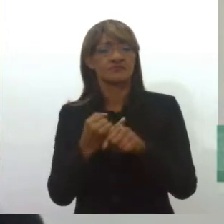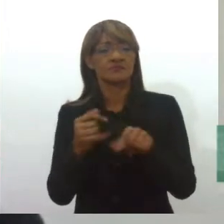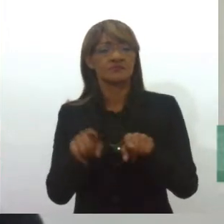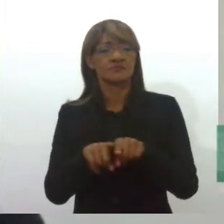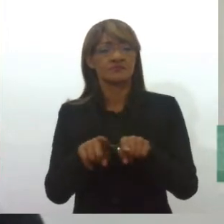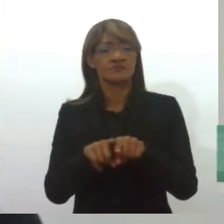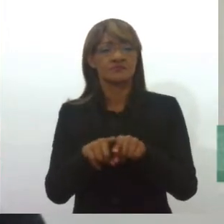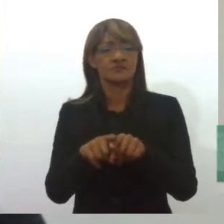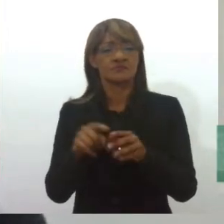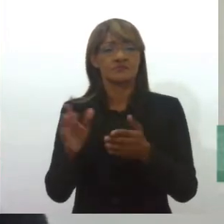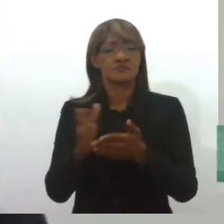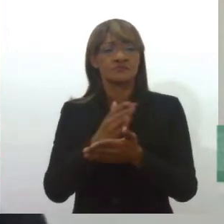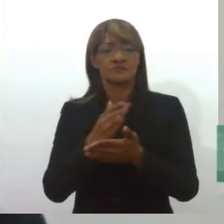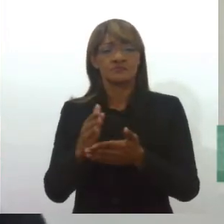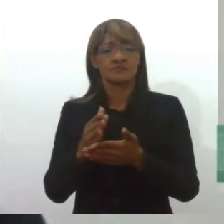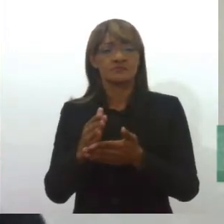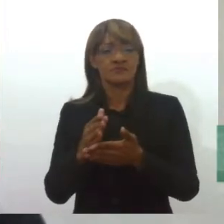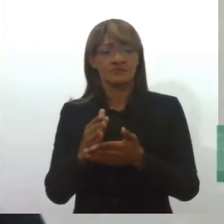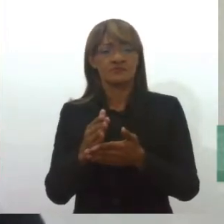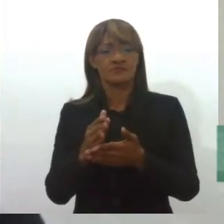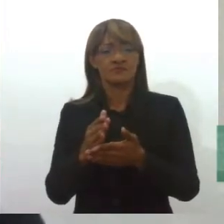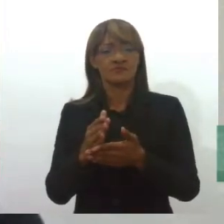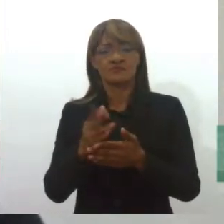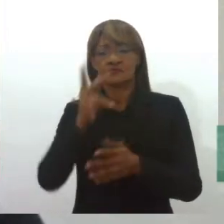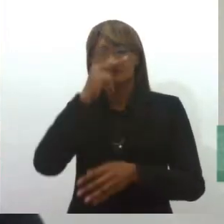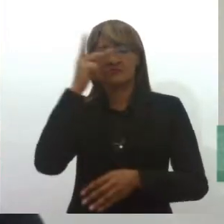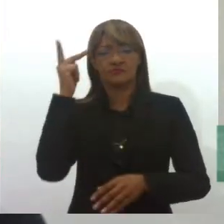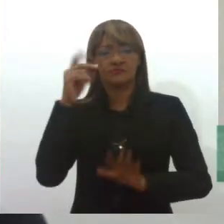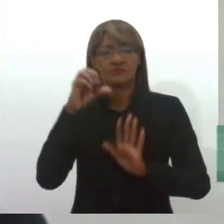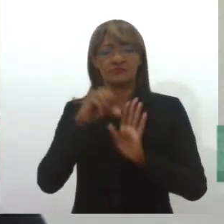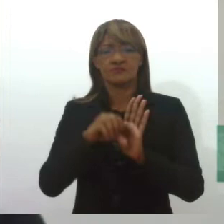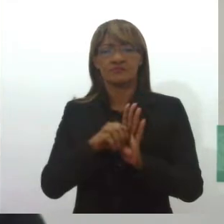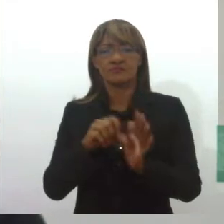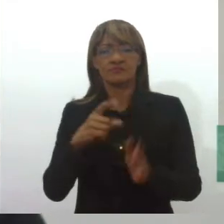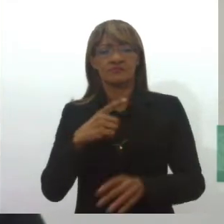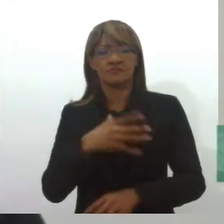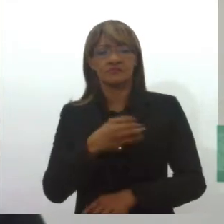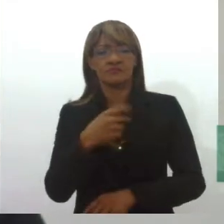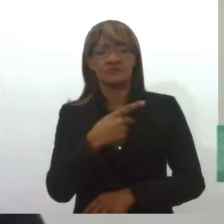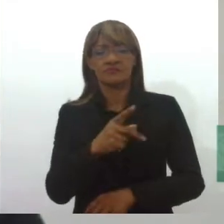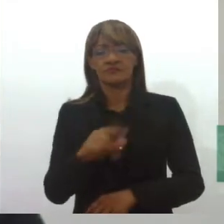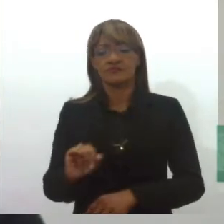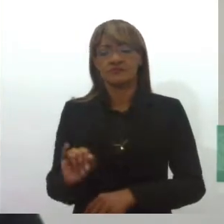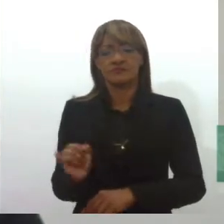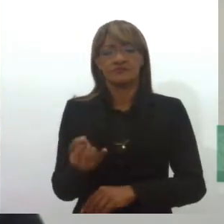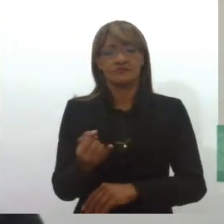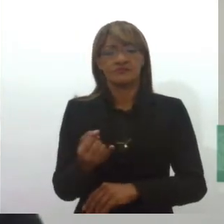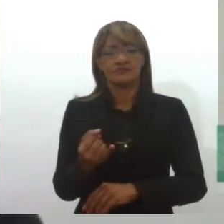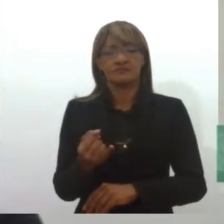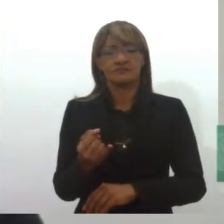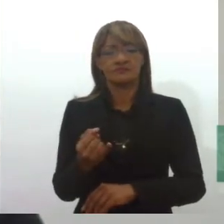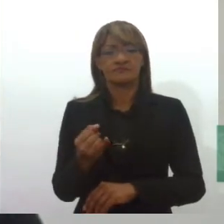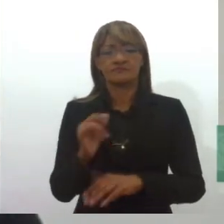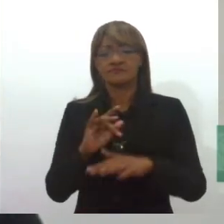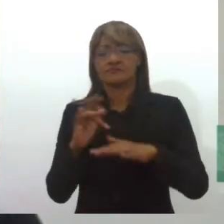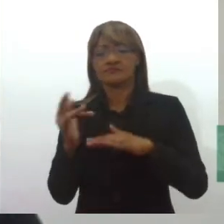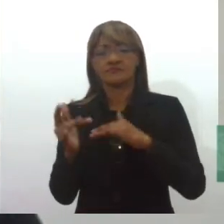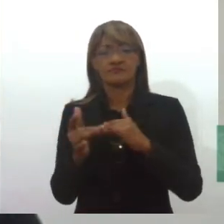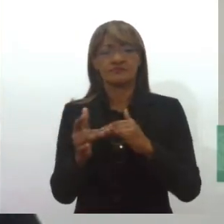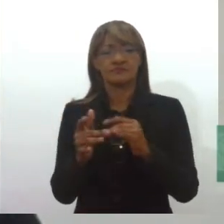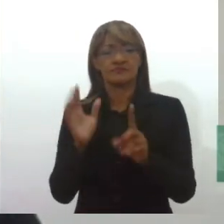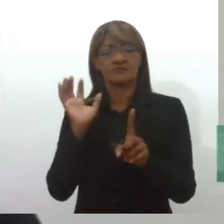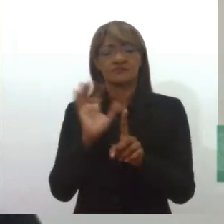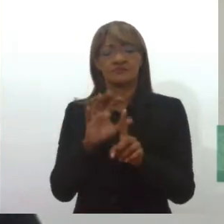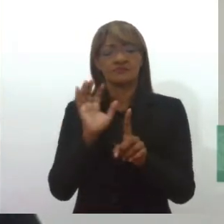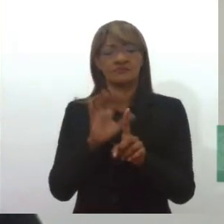de alguns criminosos que se aproveitam das redes sociais para poder induzir e instigar adolescentes a